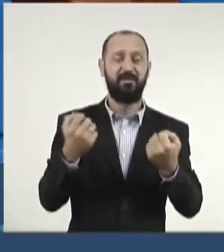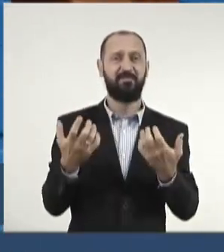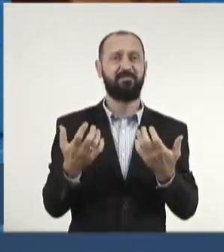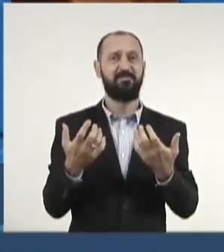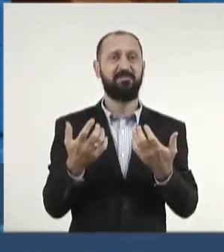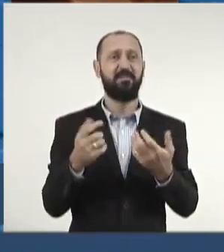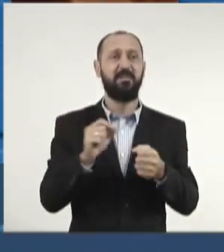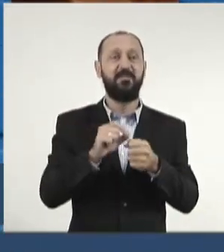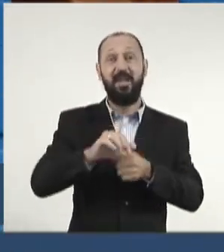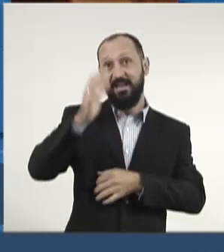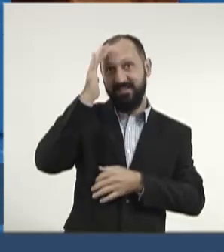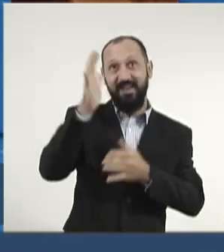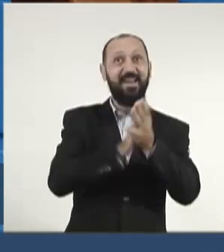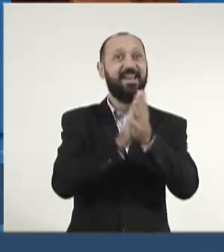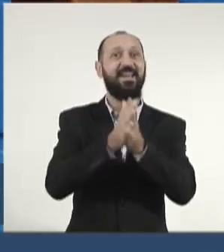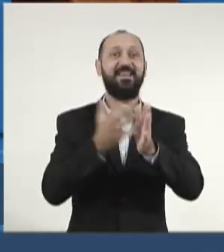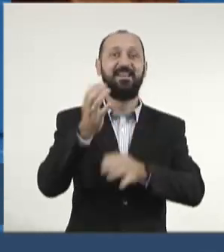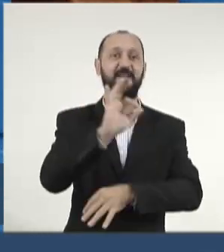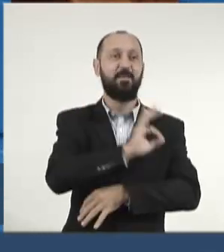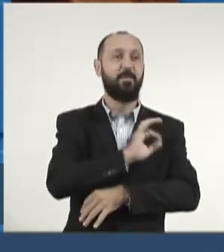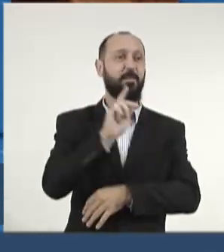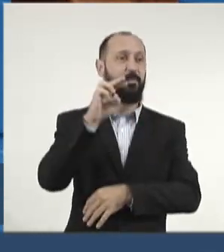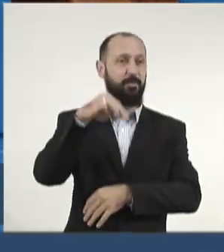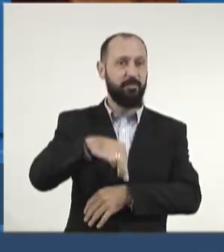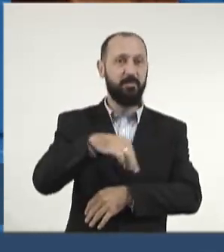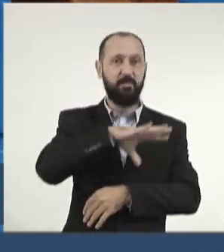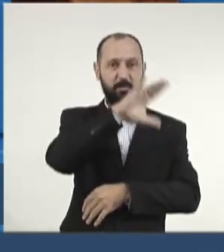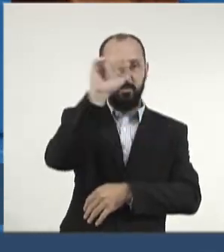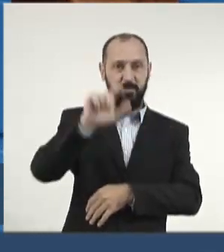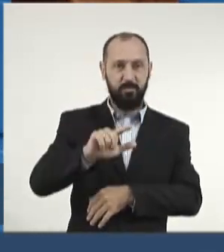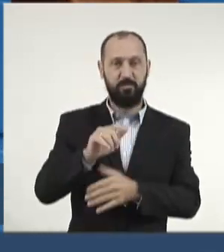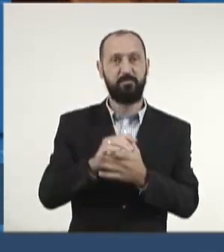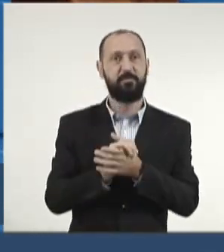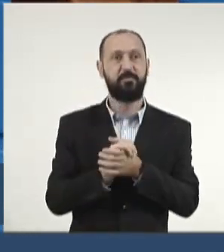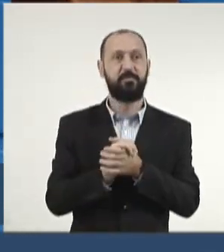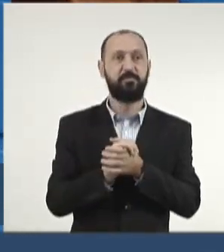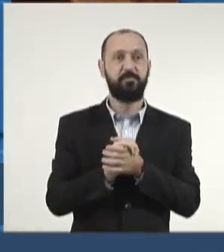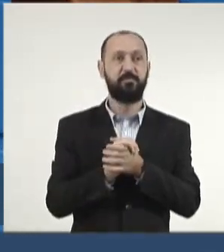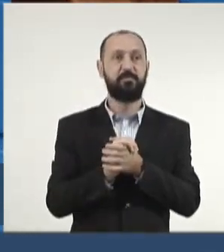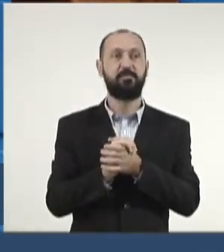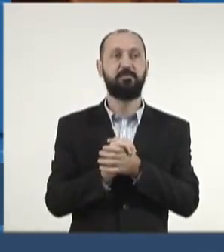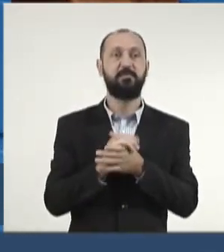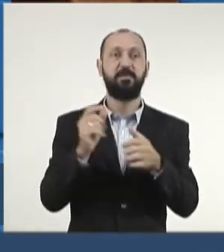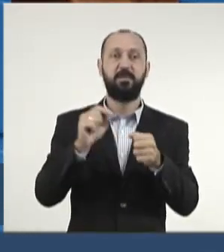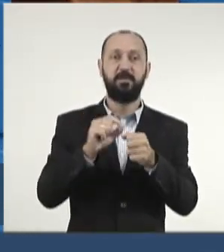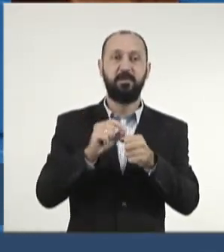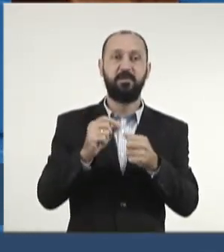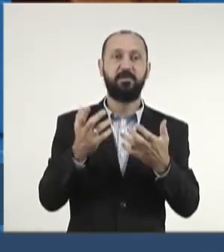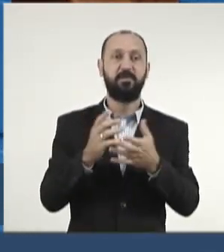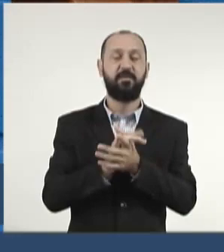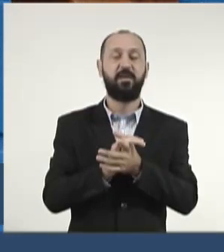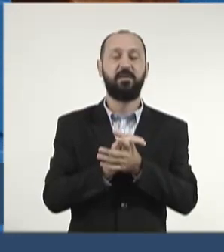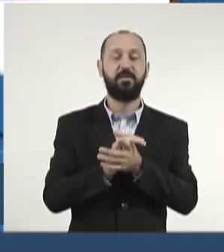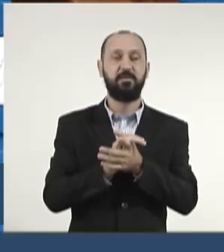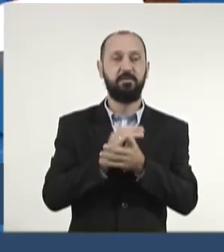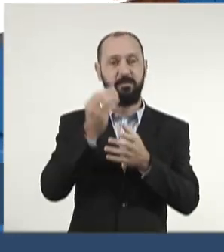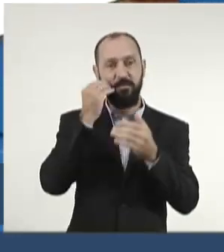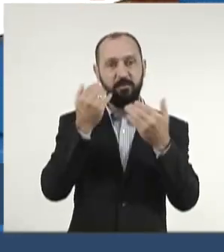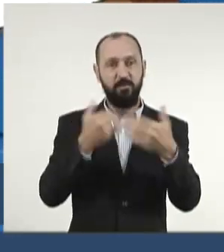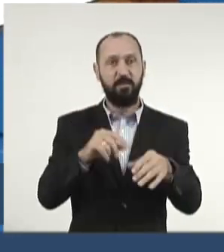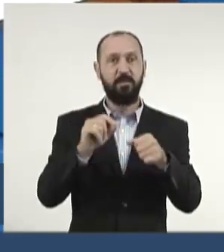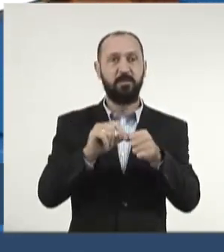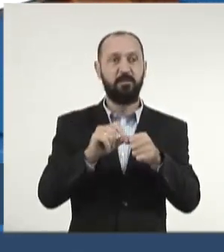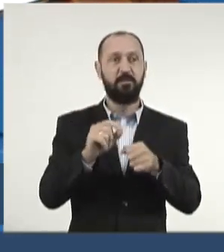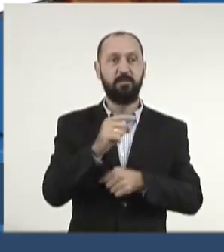veio sonhando em ser um policial militar do Mato Grosso do Sul, e aí faz um teste desse e acontece